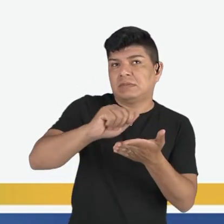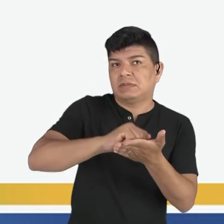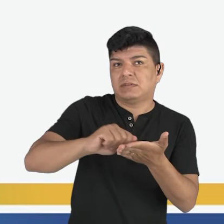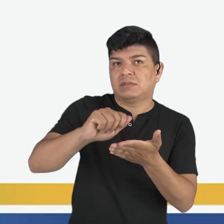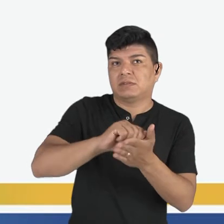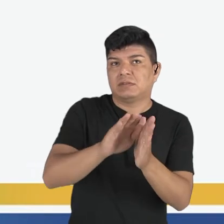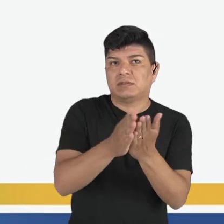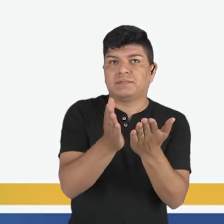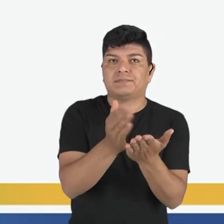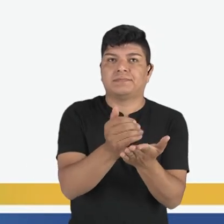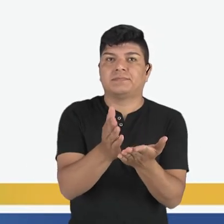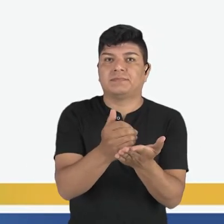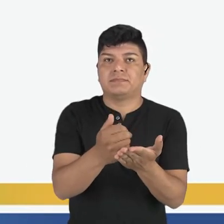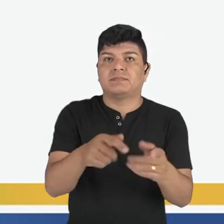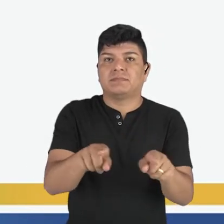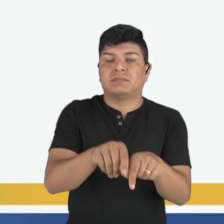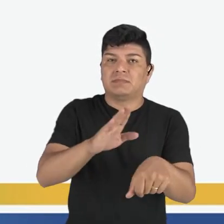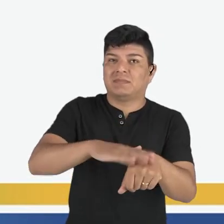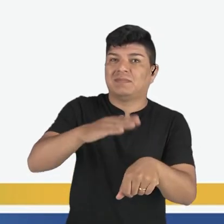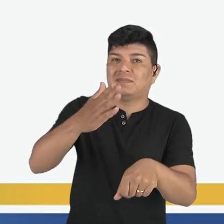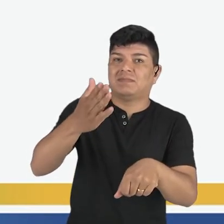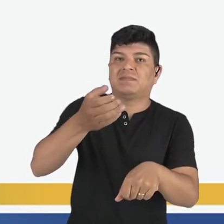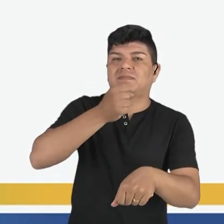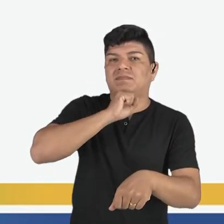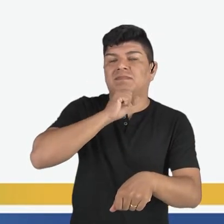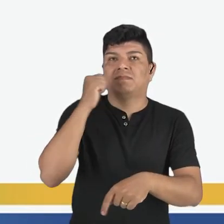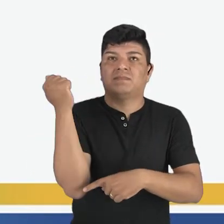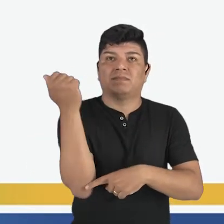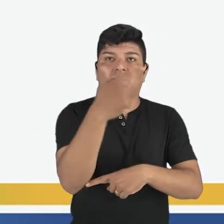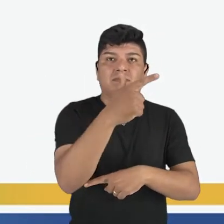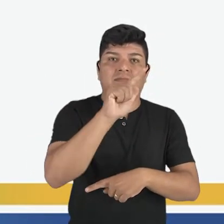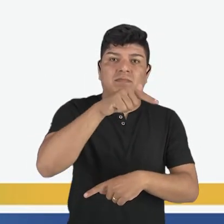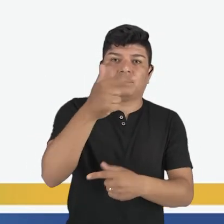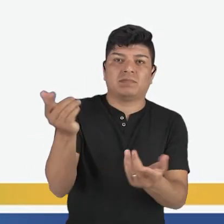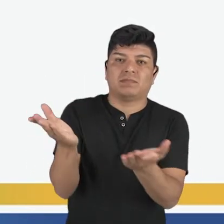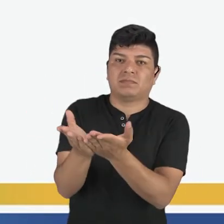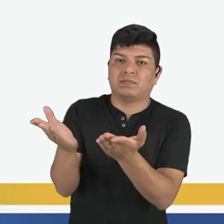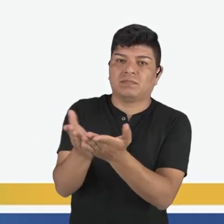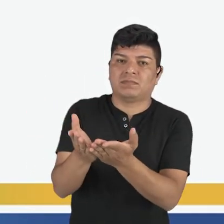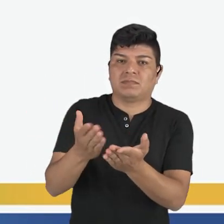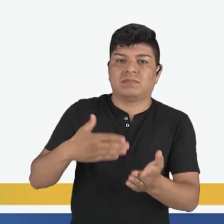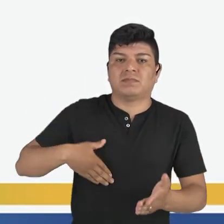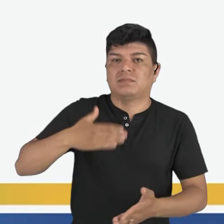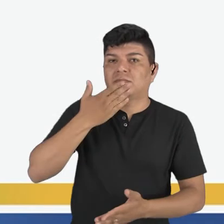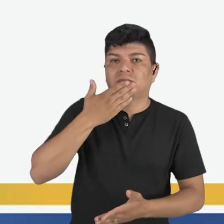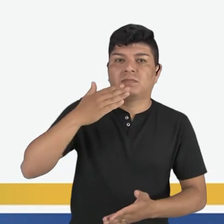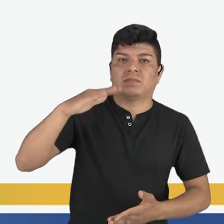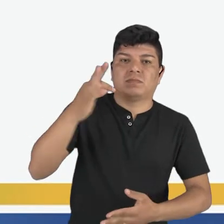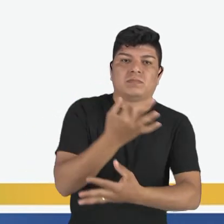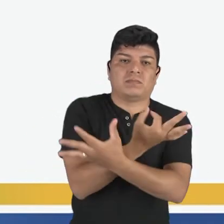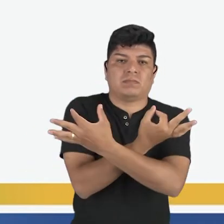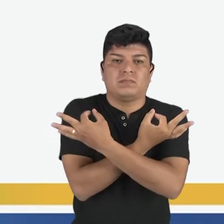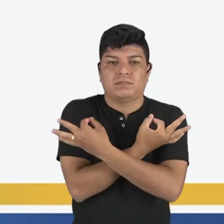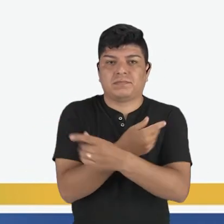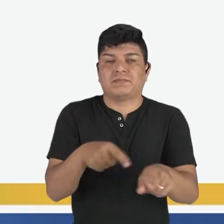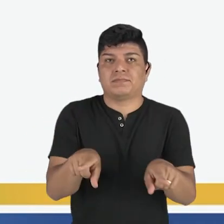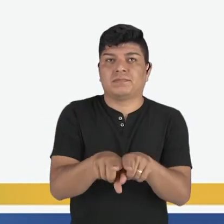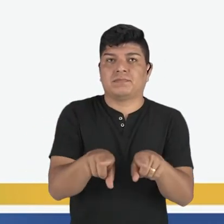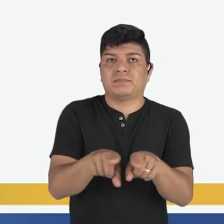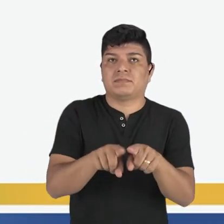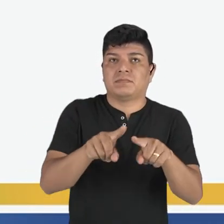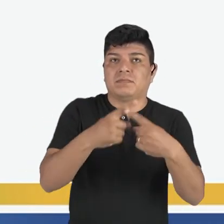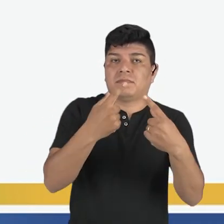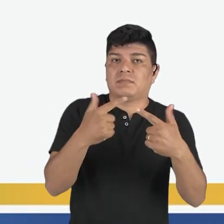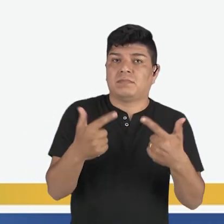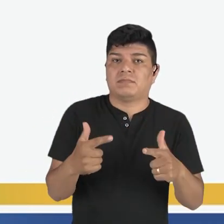E o zoroastrismo é mais antigo do que o maniqueísmo, que o cristianismo, o islamismo. Há meditação também, mas